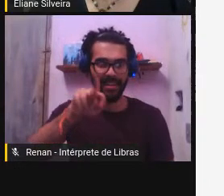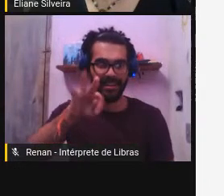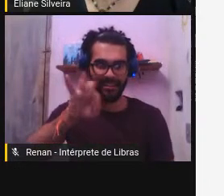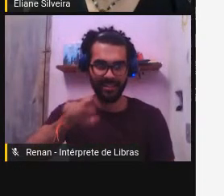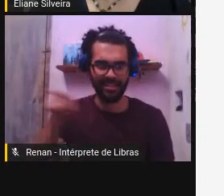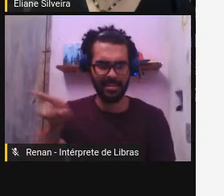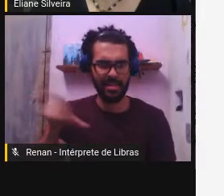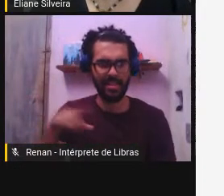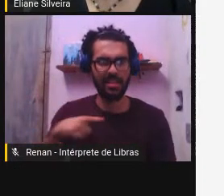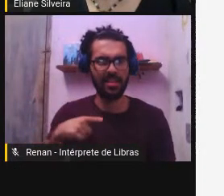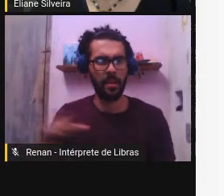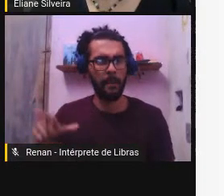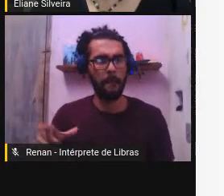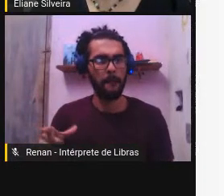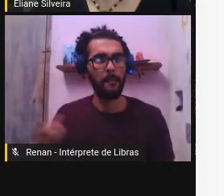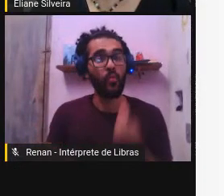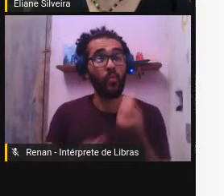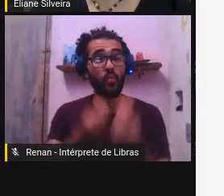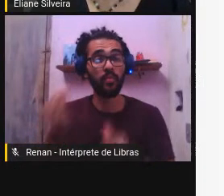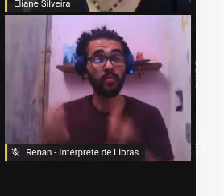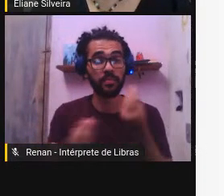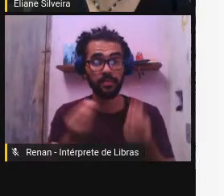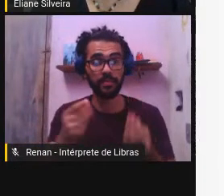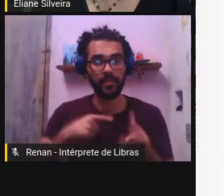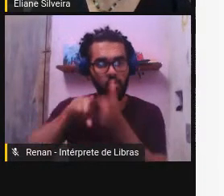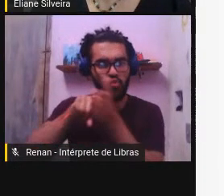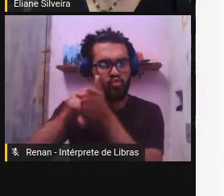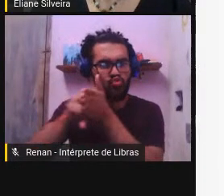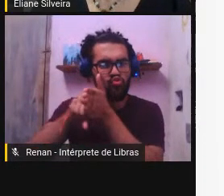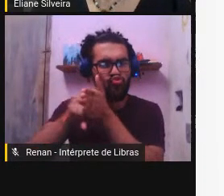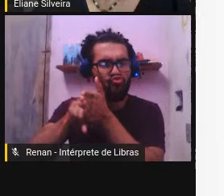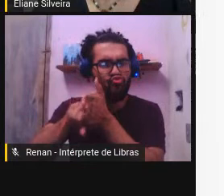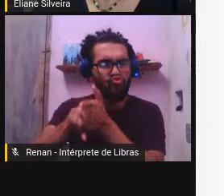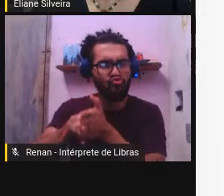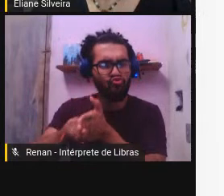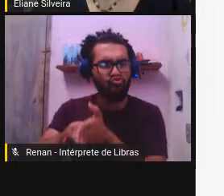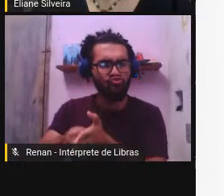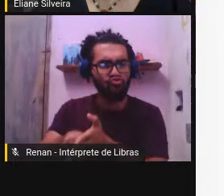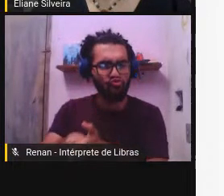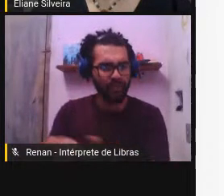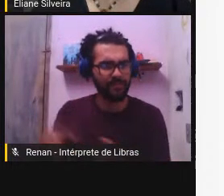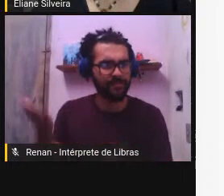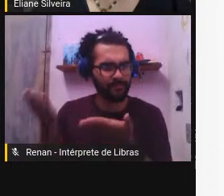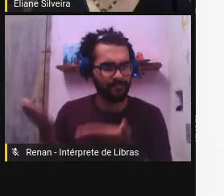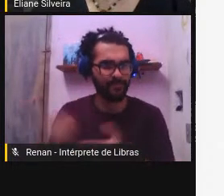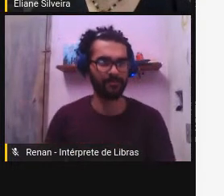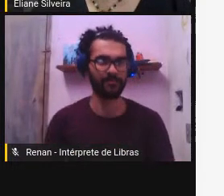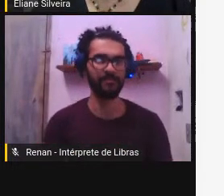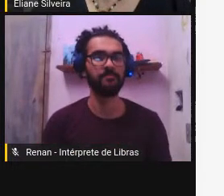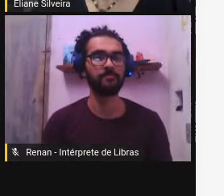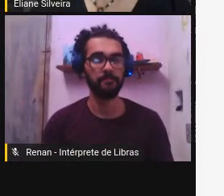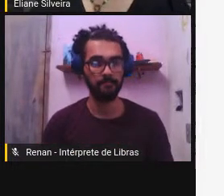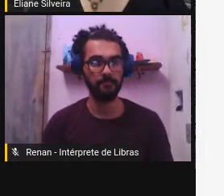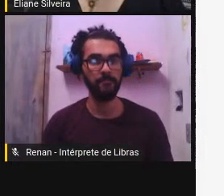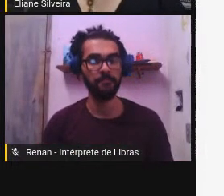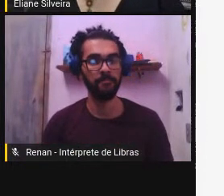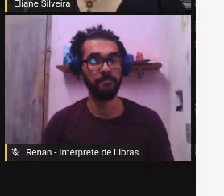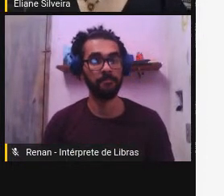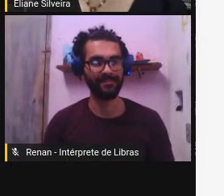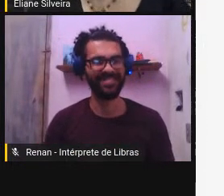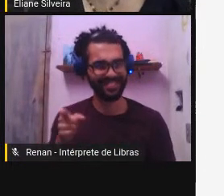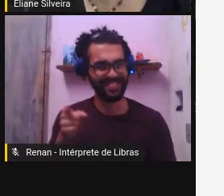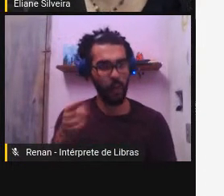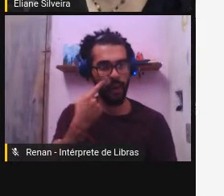apropriado à condução de pesquisas. Esse excerto das memórias de Sossir nos